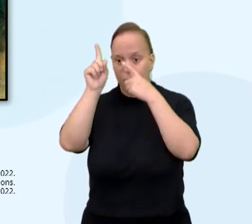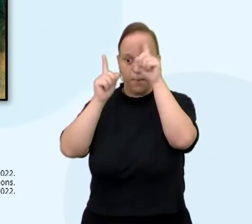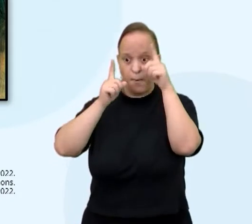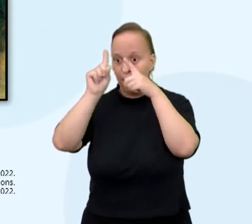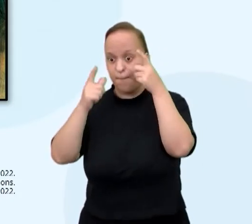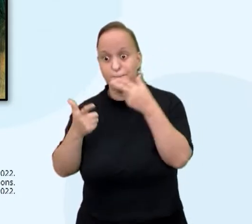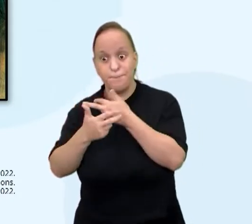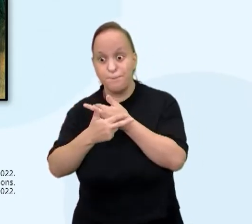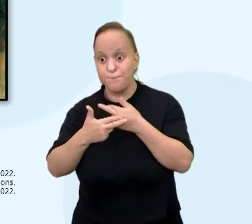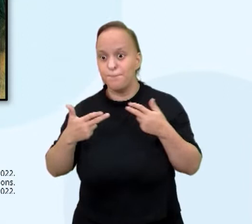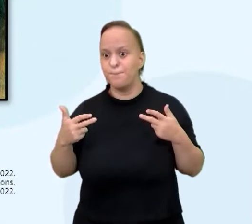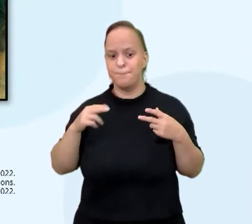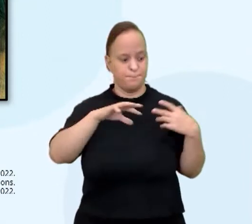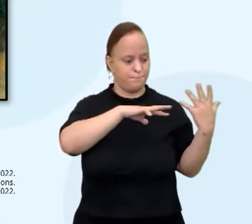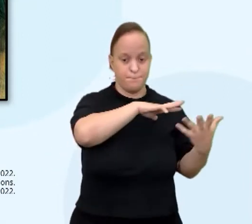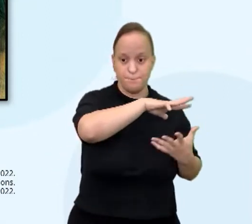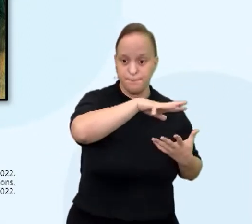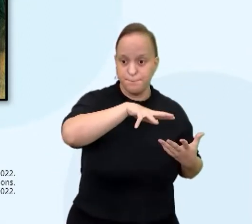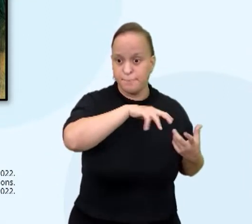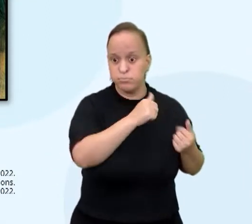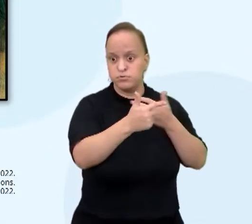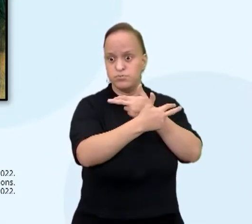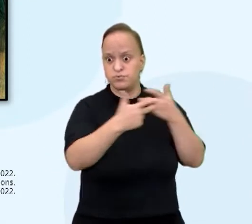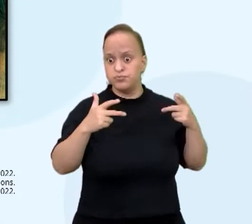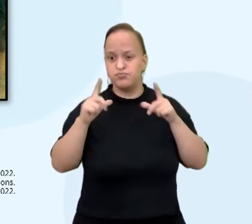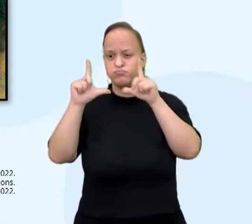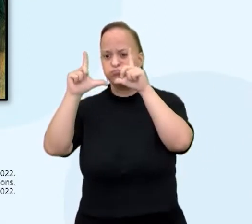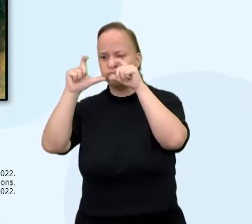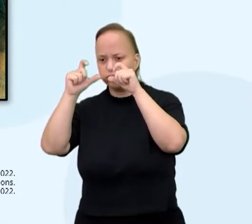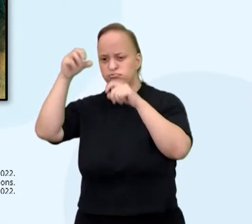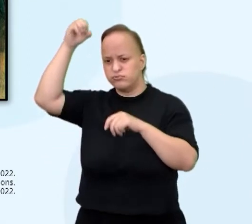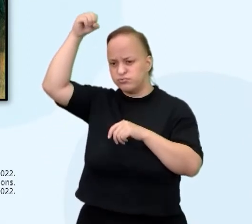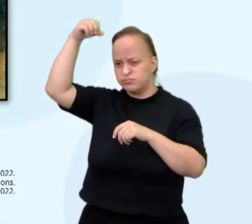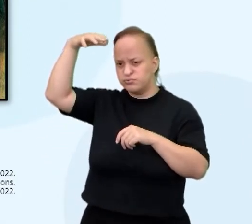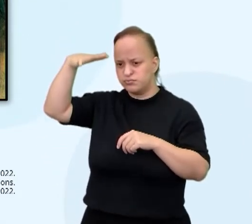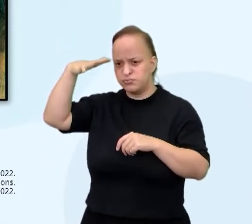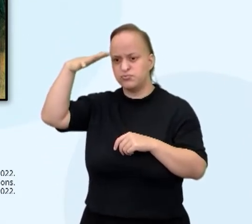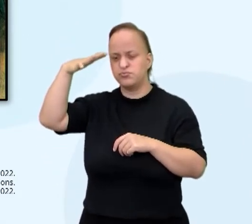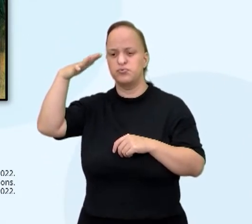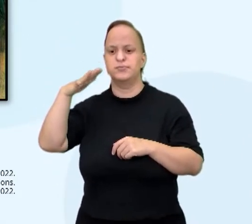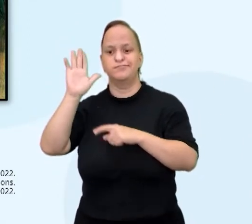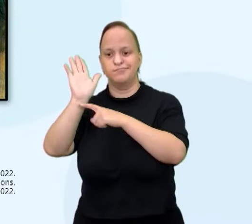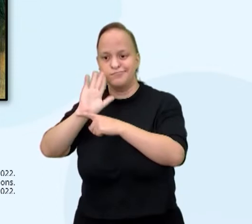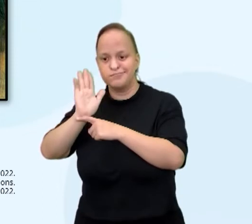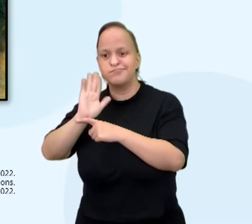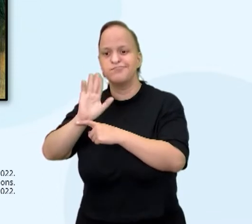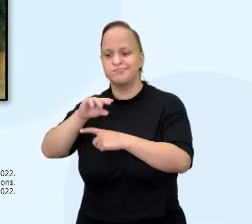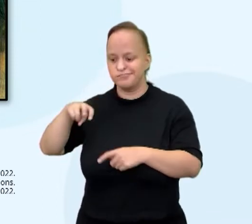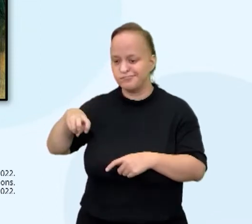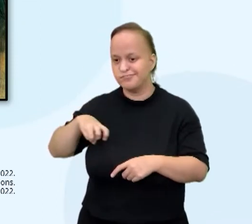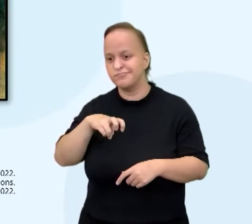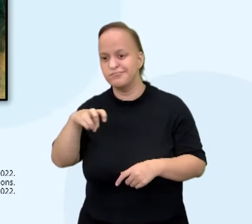mundo contemporâneo, como a lâmpada elétrica, a fotografia, o cinema, o automóvel, dentre outras. Esse período também